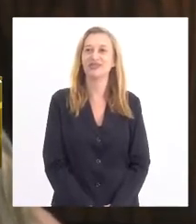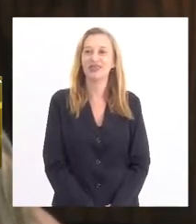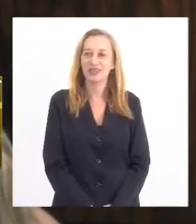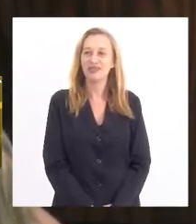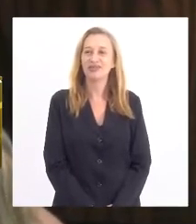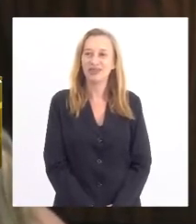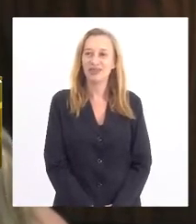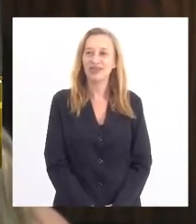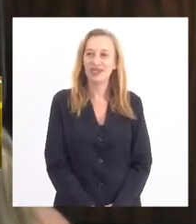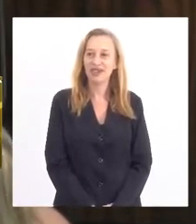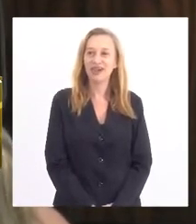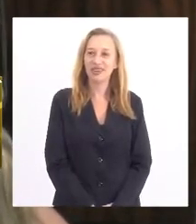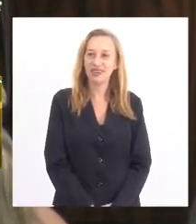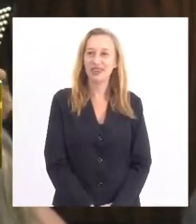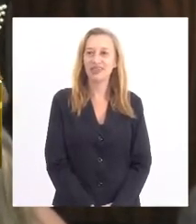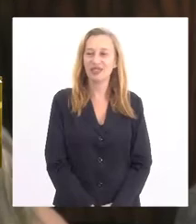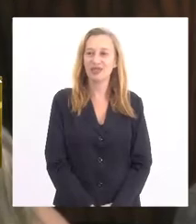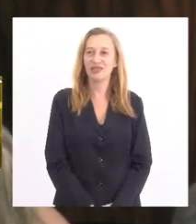E aí